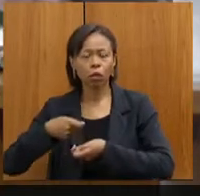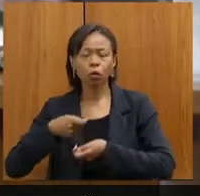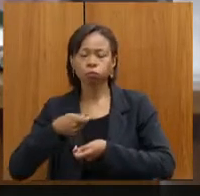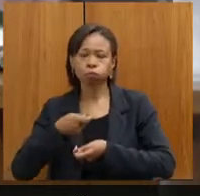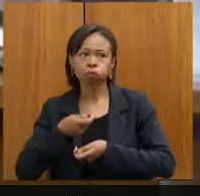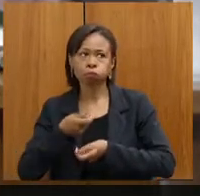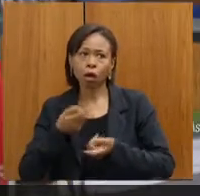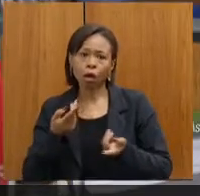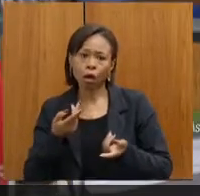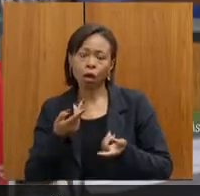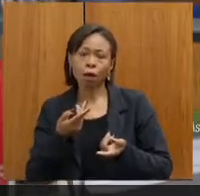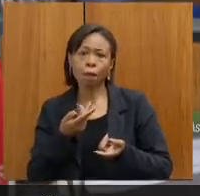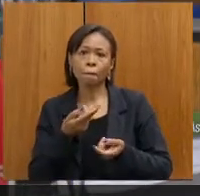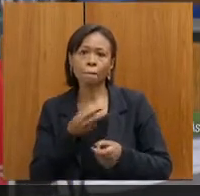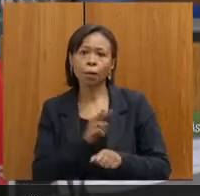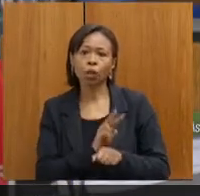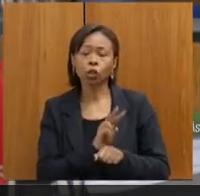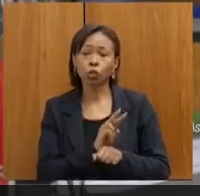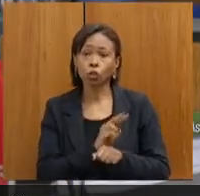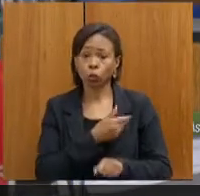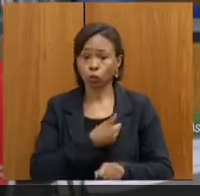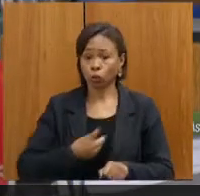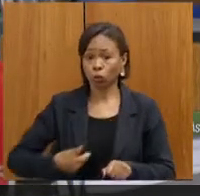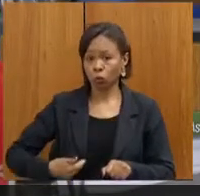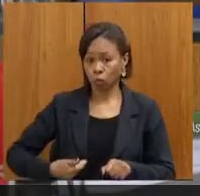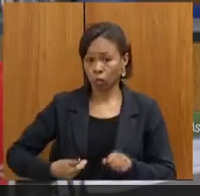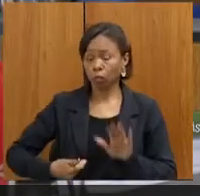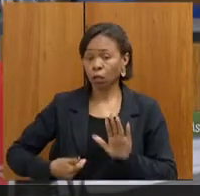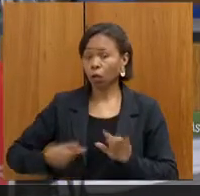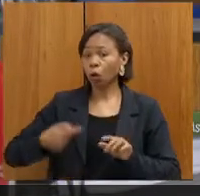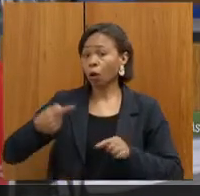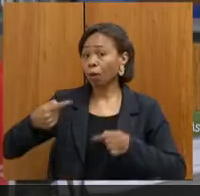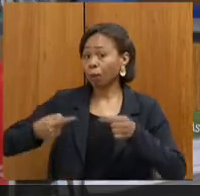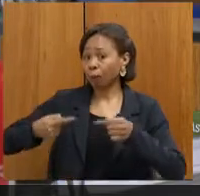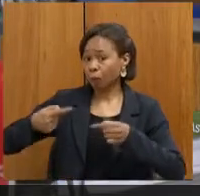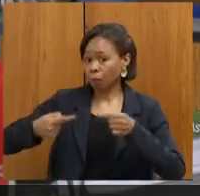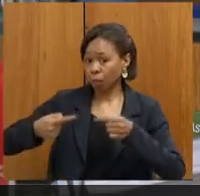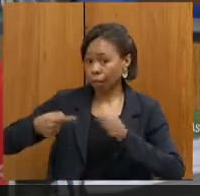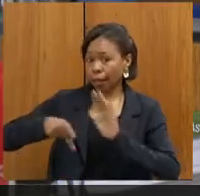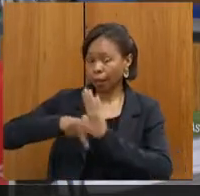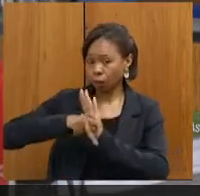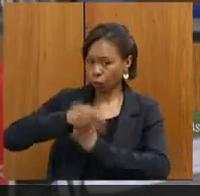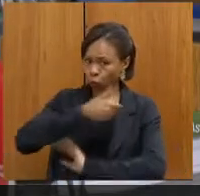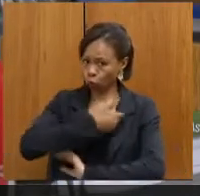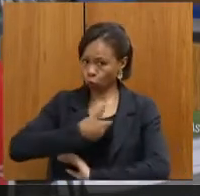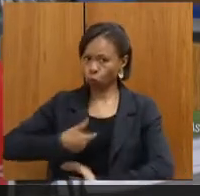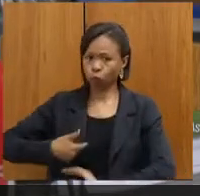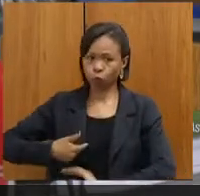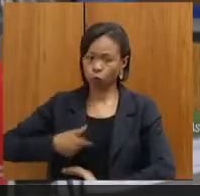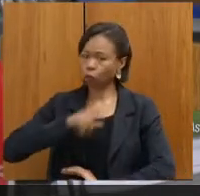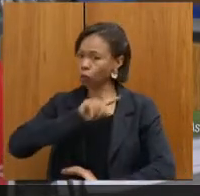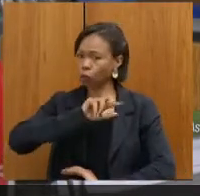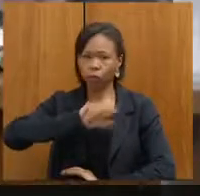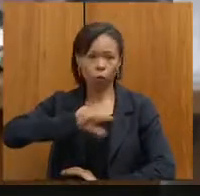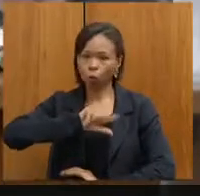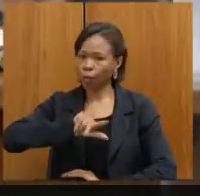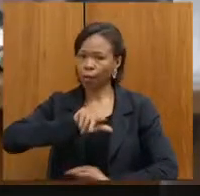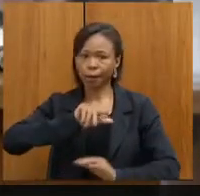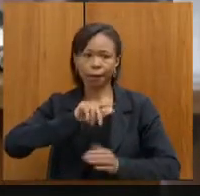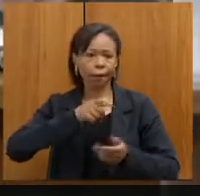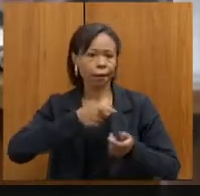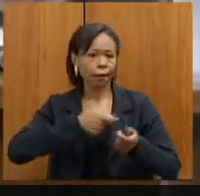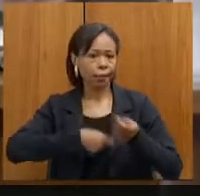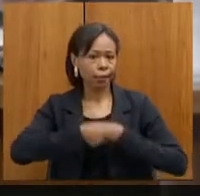a definição de políticas ela é do governo não é da secretaria de fazenda eu não teria como colocar para senhora qualquer